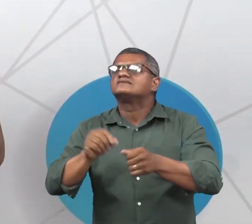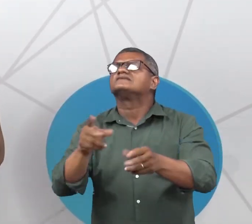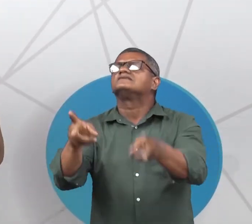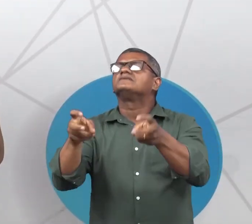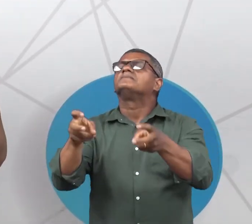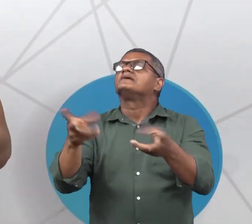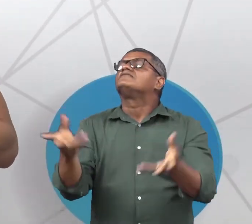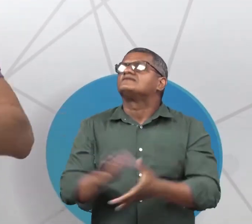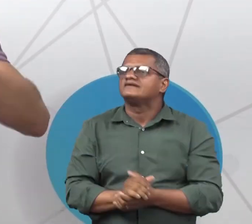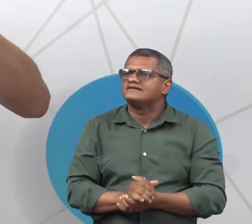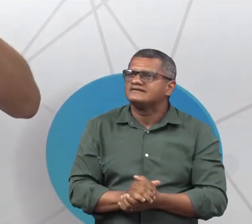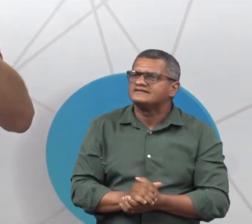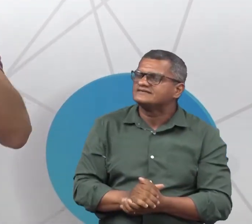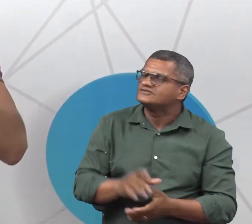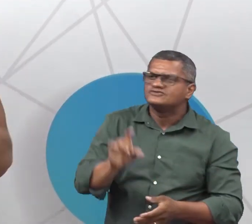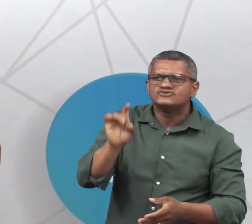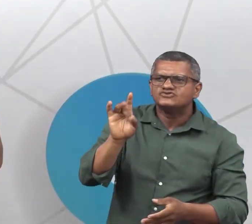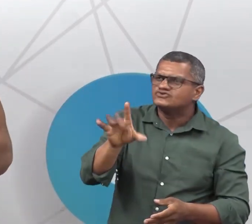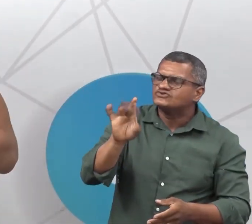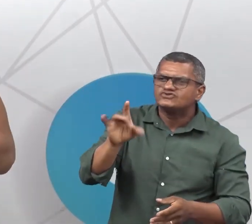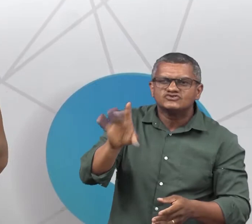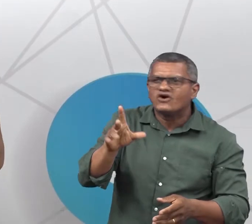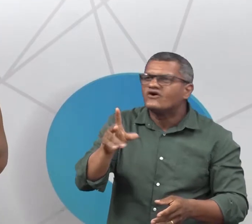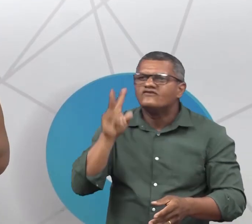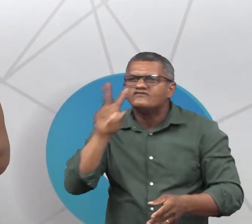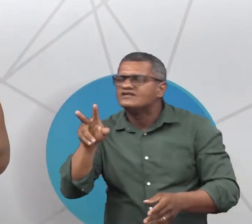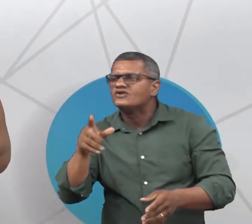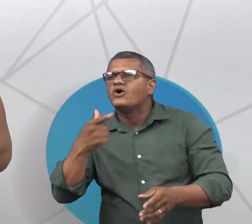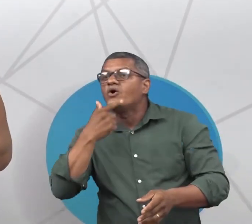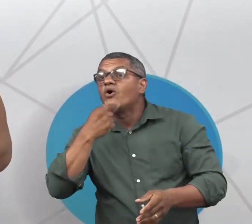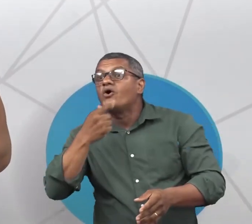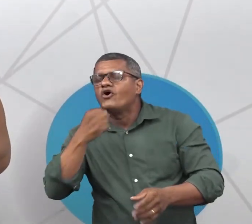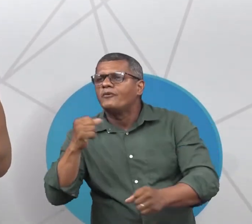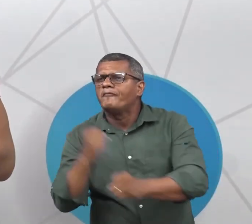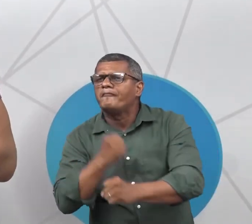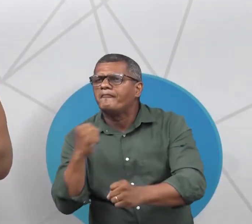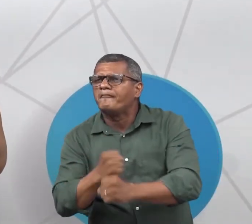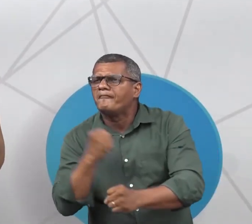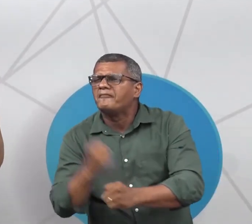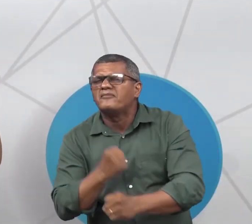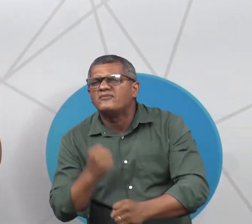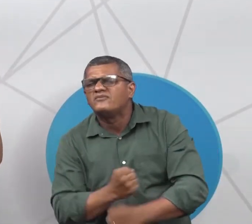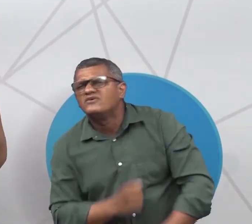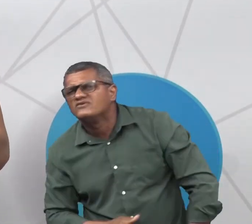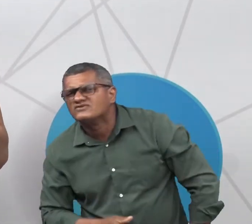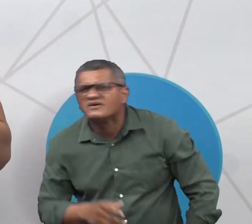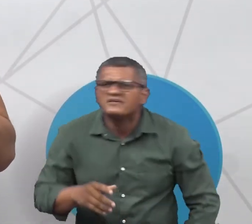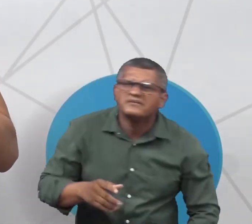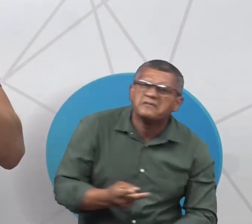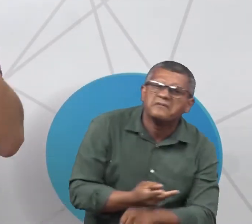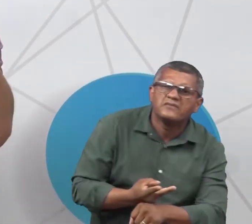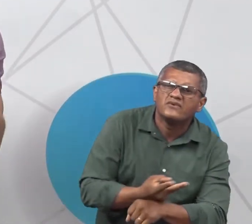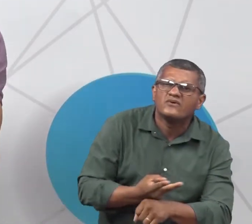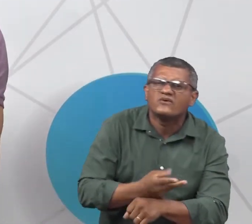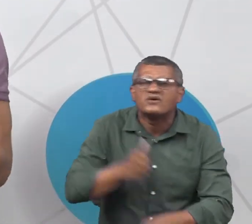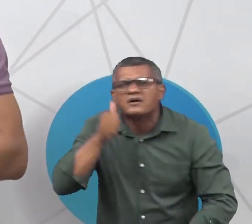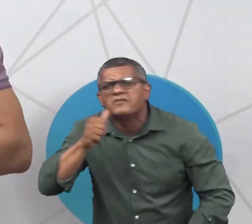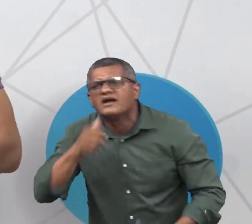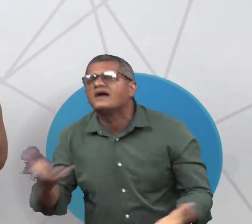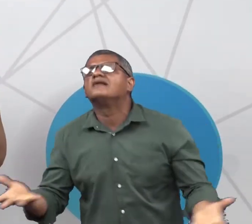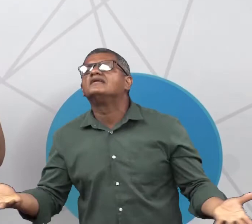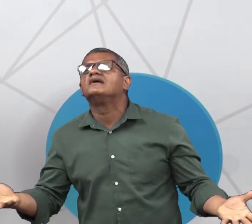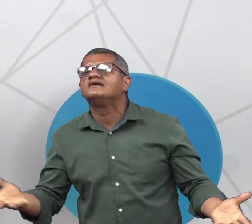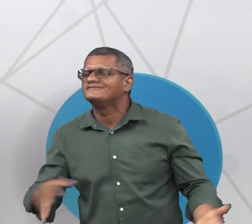consegue observar? Que muitas das vezes, numa obra, nós só visualizamos homens trabalhando. Mas será que uma mulher ela não